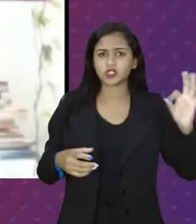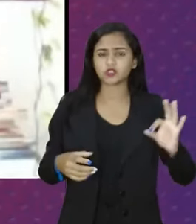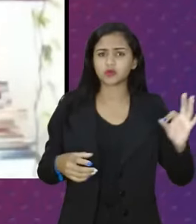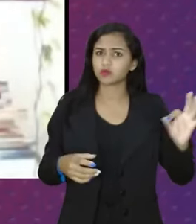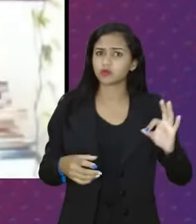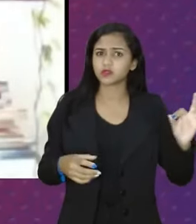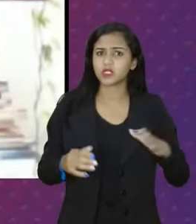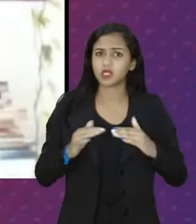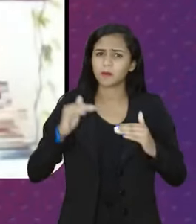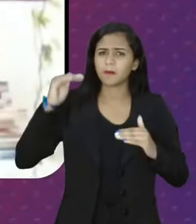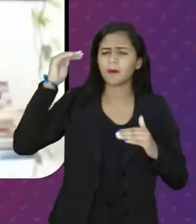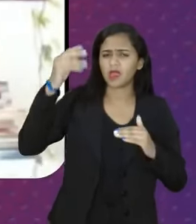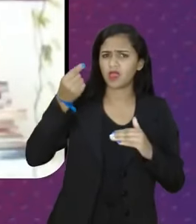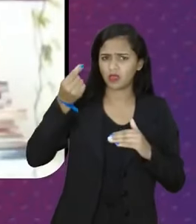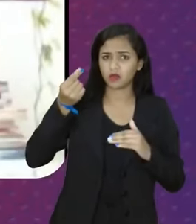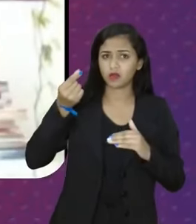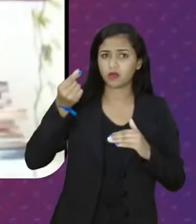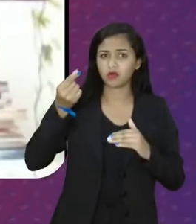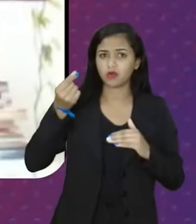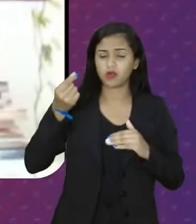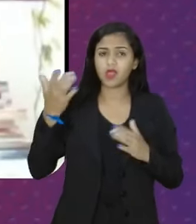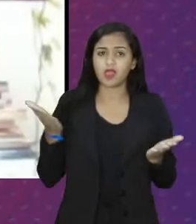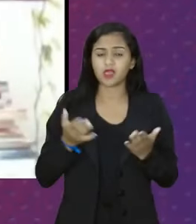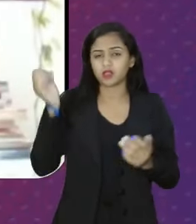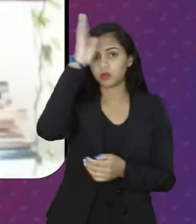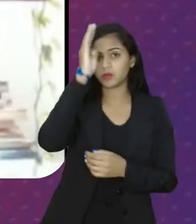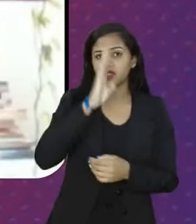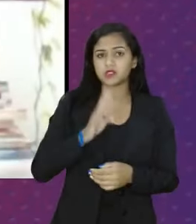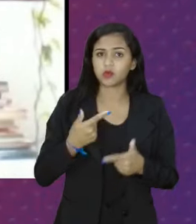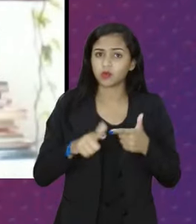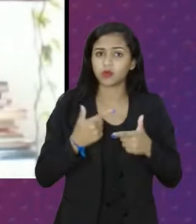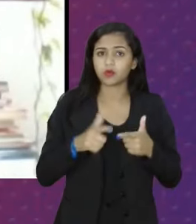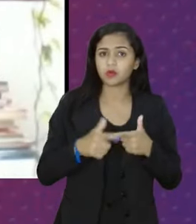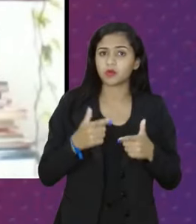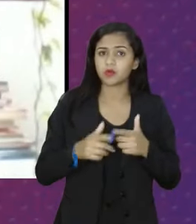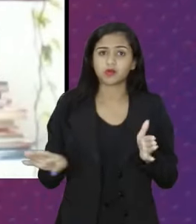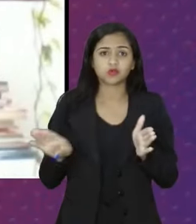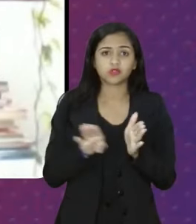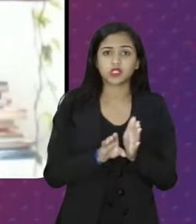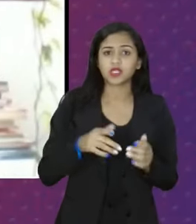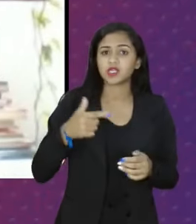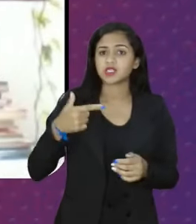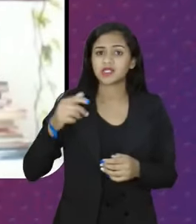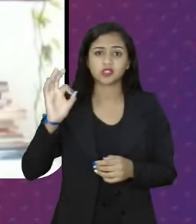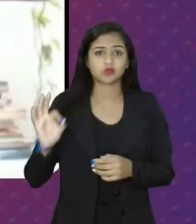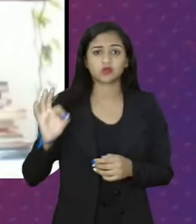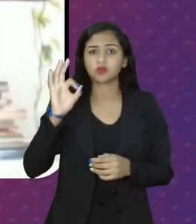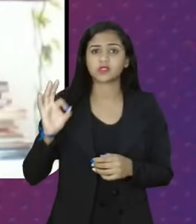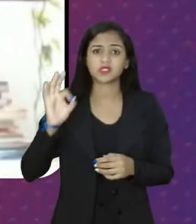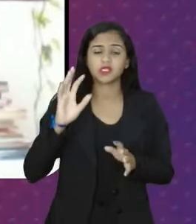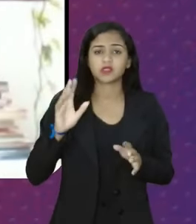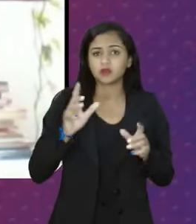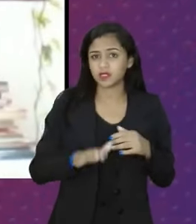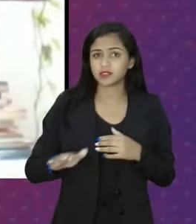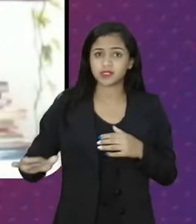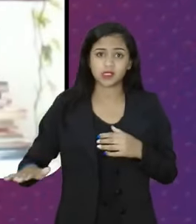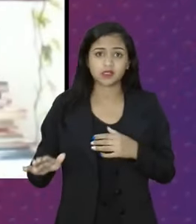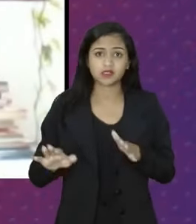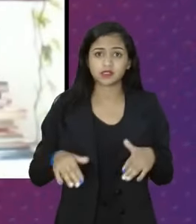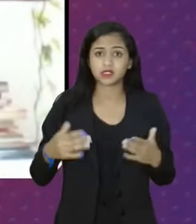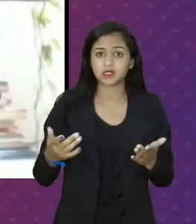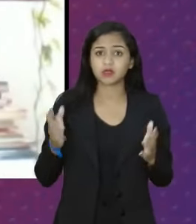renda mais alta no Brasil, esse problema não atinge nem 7% das crianças. Então, aí